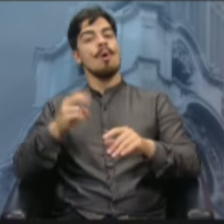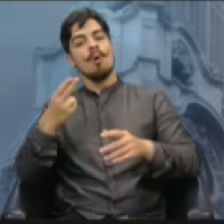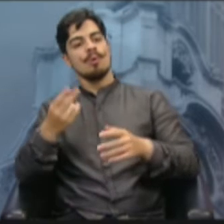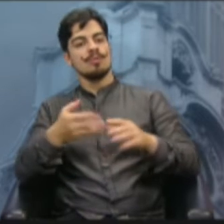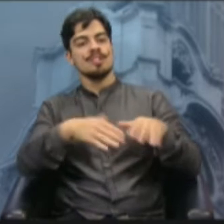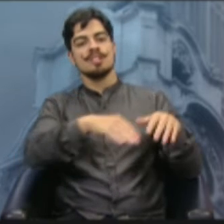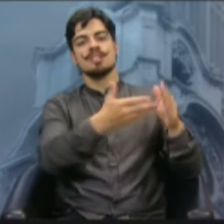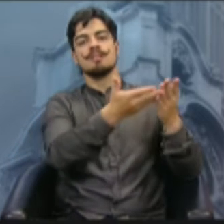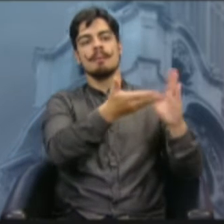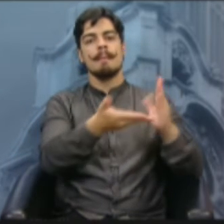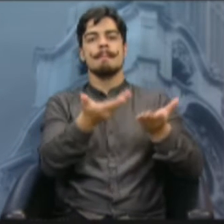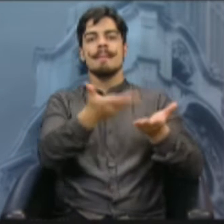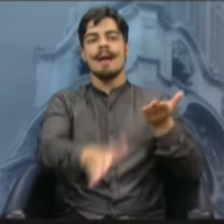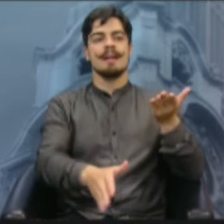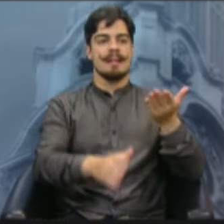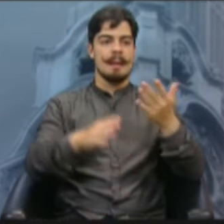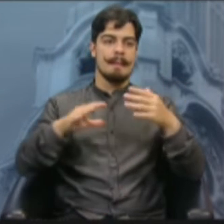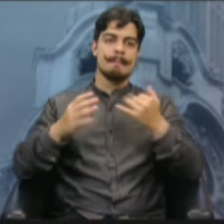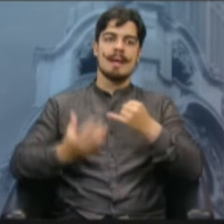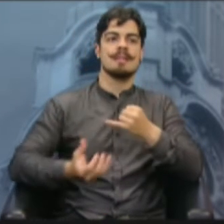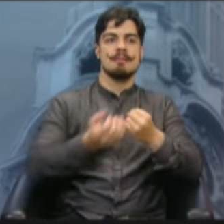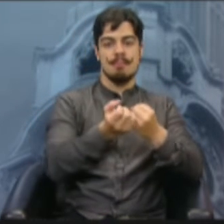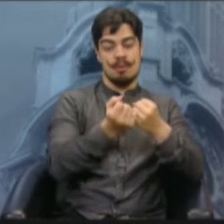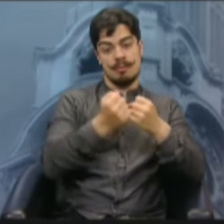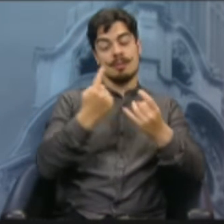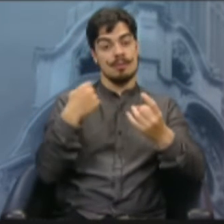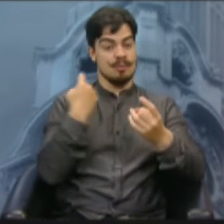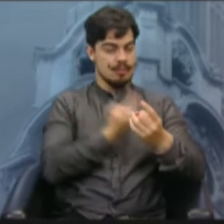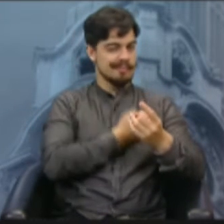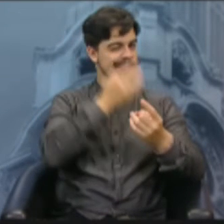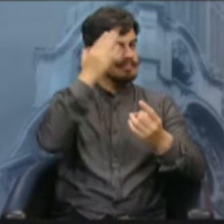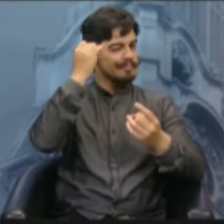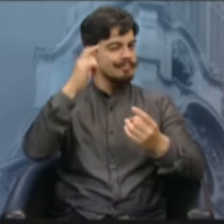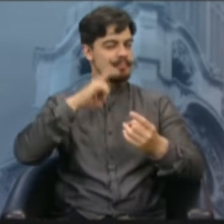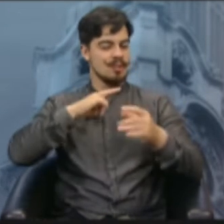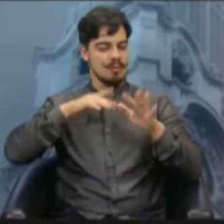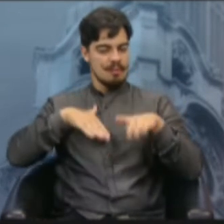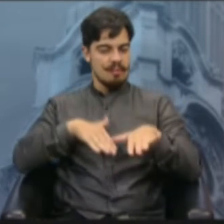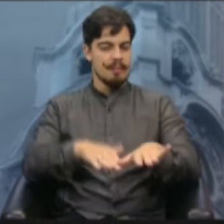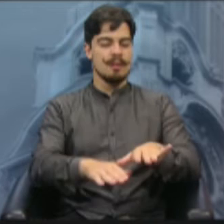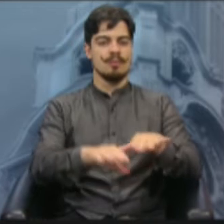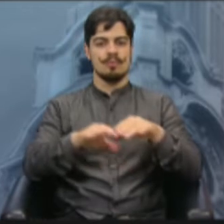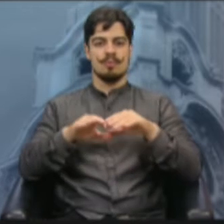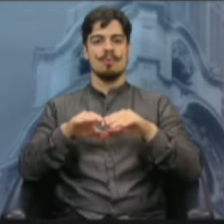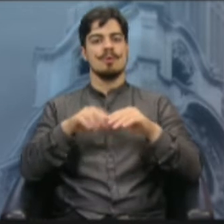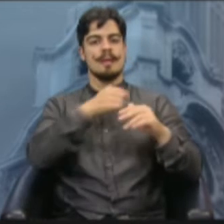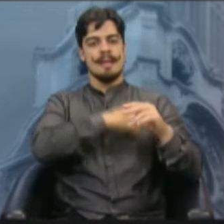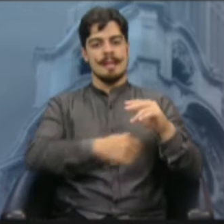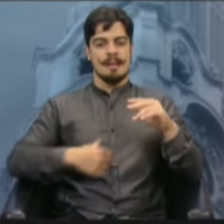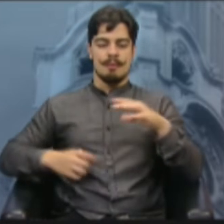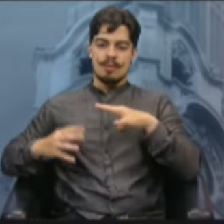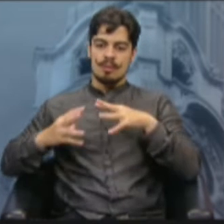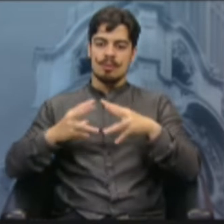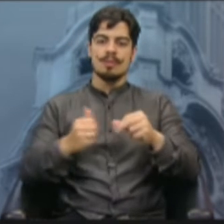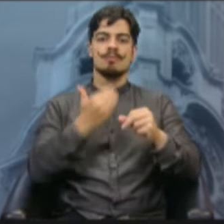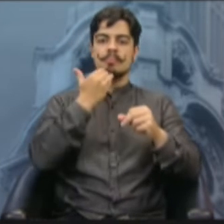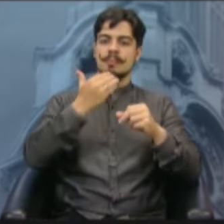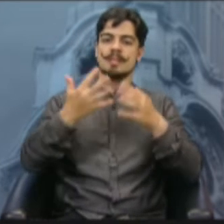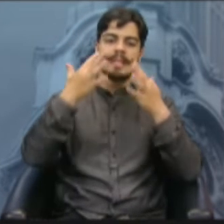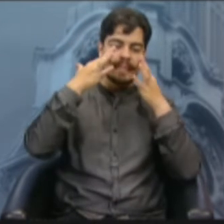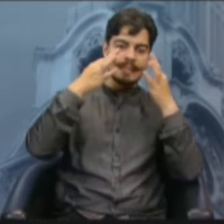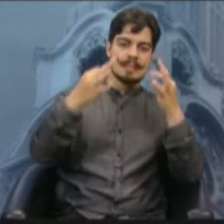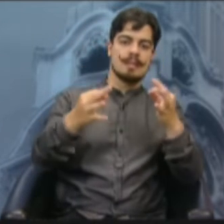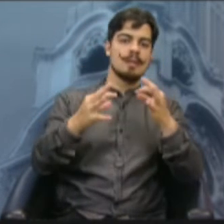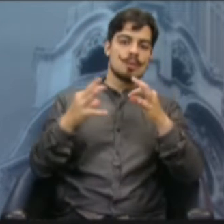Em defesa do Grêmio, em defesa do patrimônio do Grêmio Futebol Porto-Alegrense, que o Movimento Grêmio de Todos vem aqui pedir, né, a atenção dos vereadores e